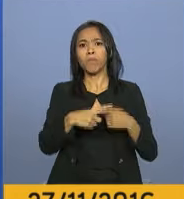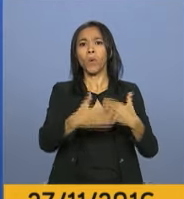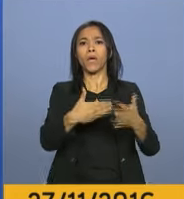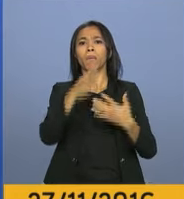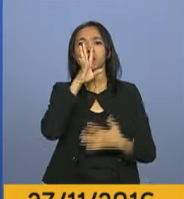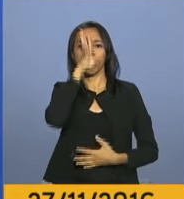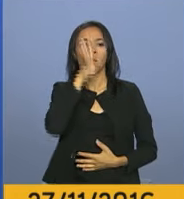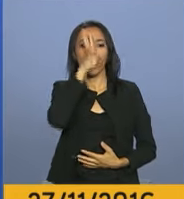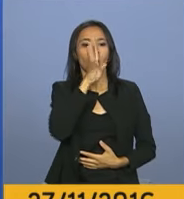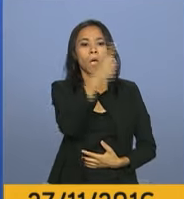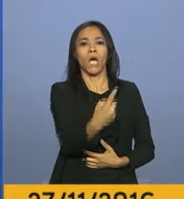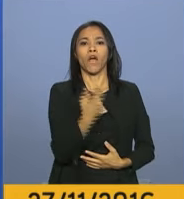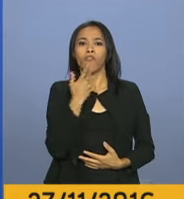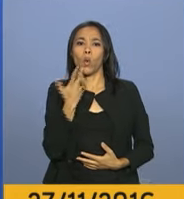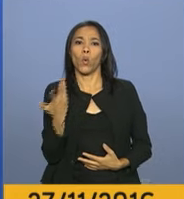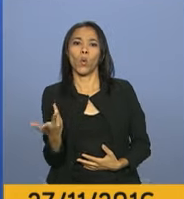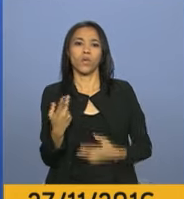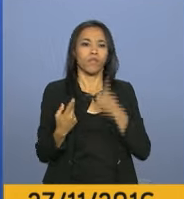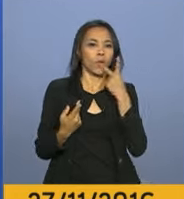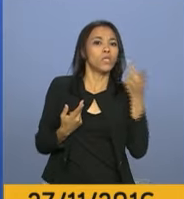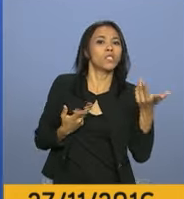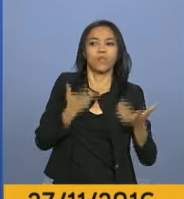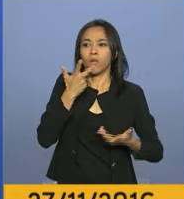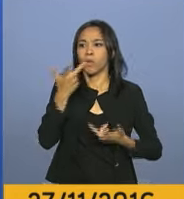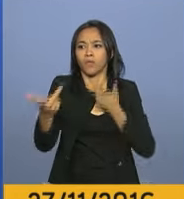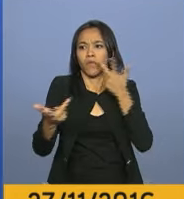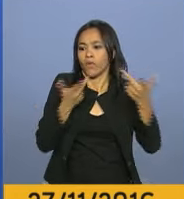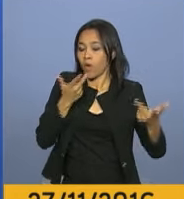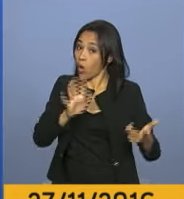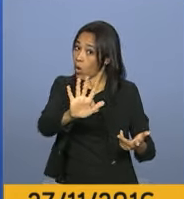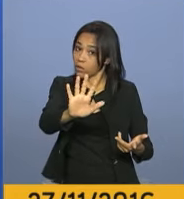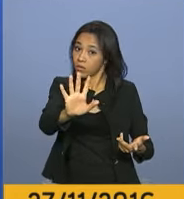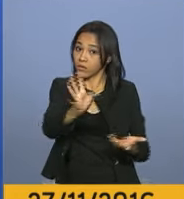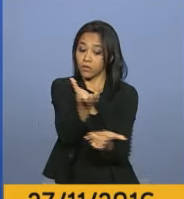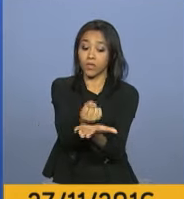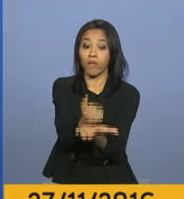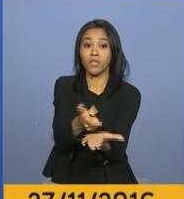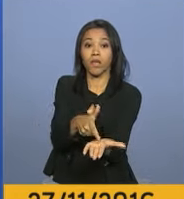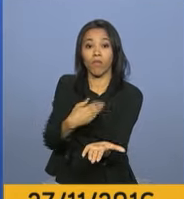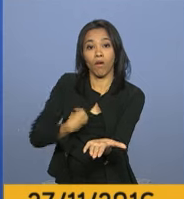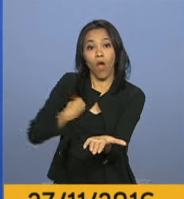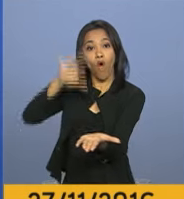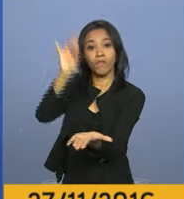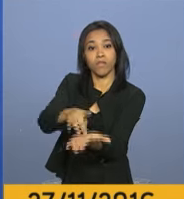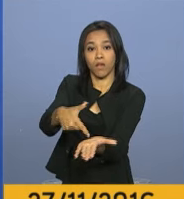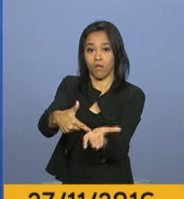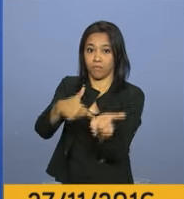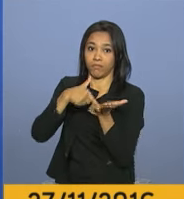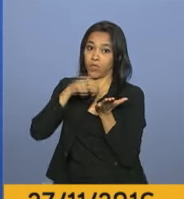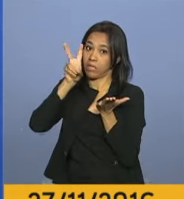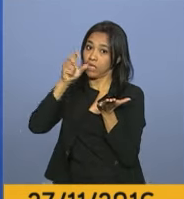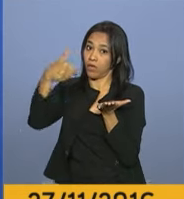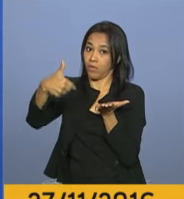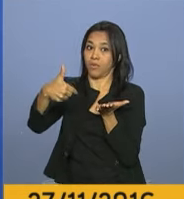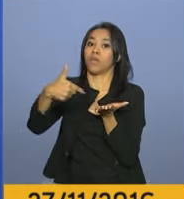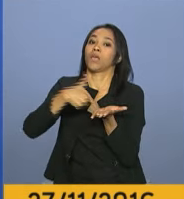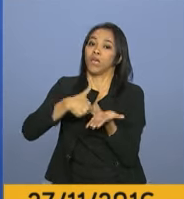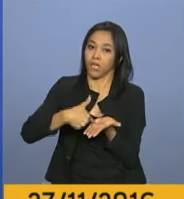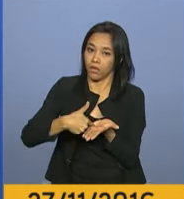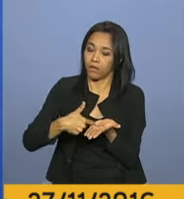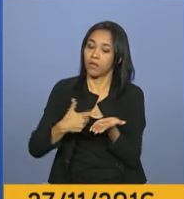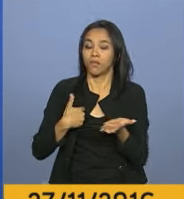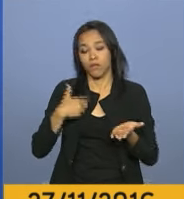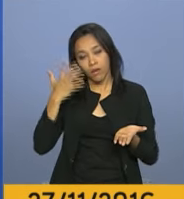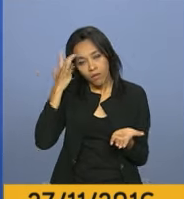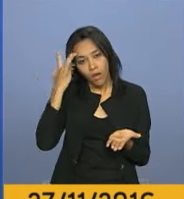vem e diz, não, eu falei, fulano disse isso, disse aquilo, não. Tem uma gravação oficial a respeito disso. Acho que isso também,